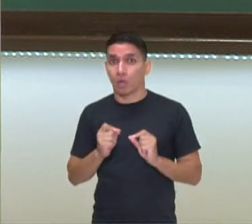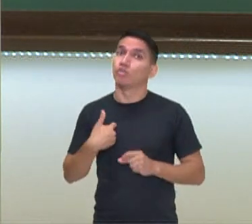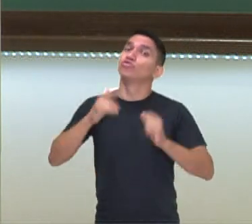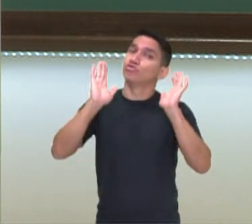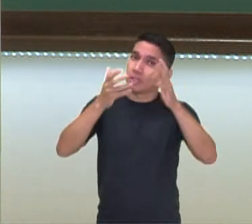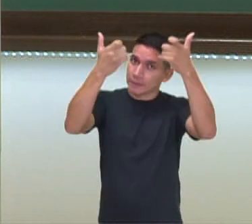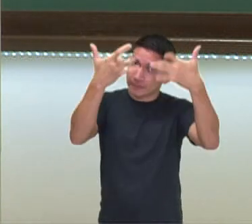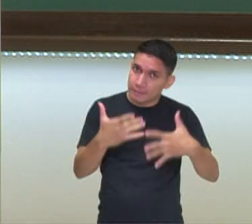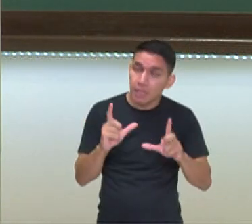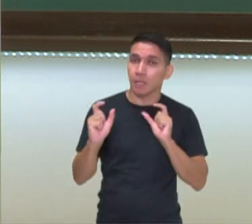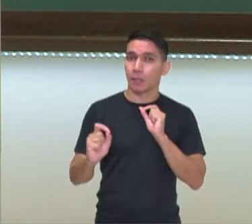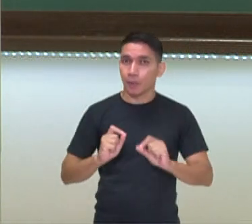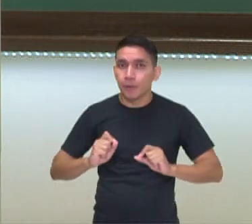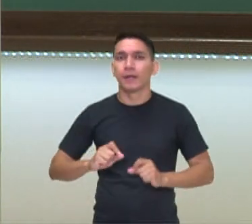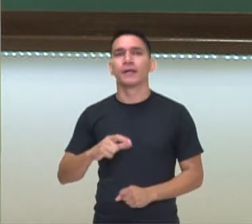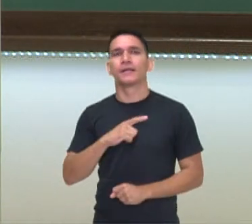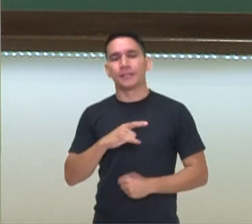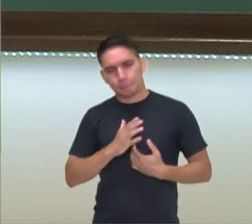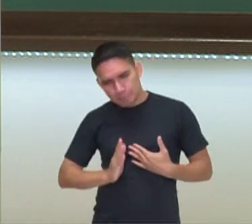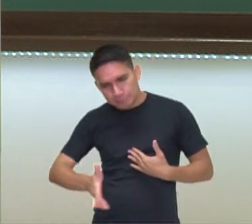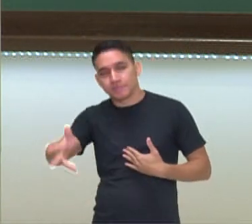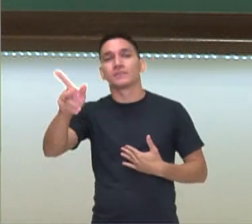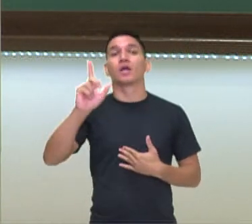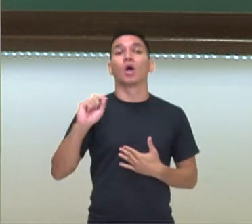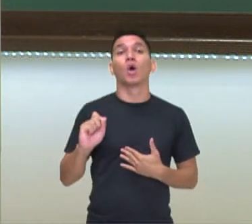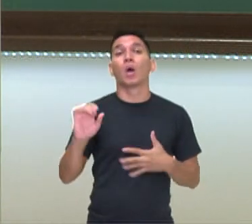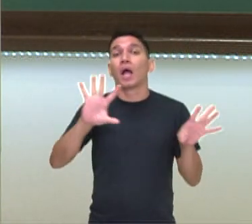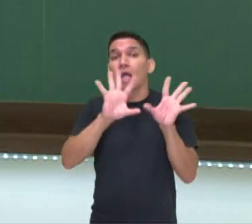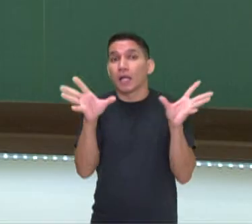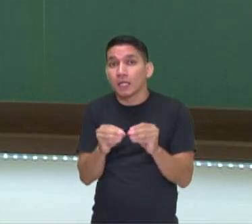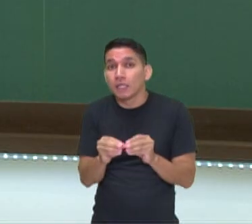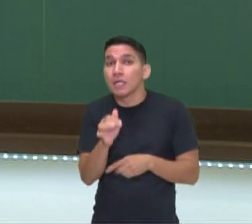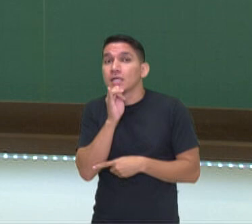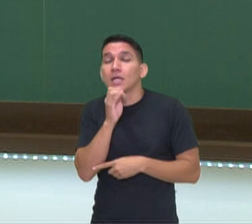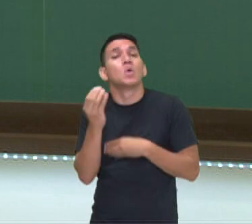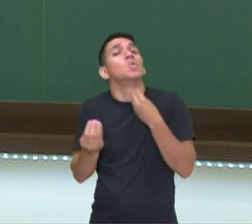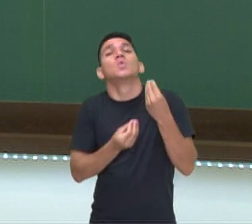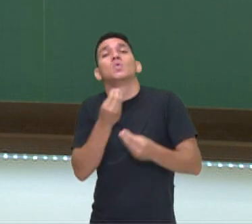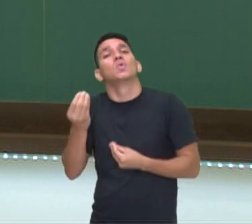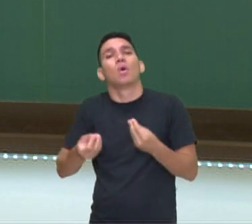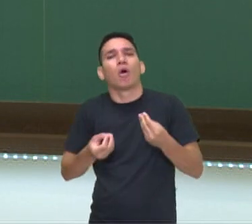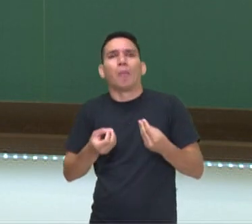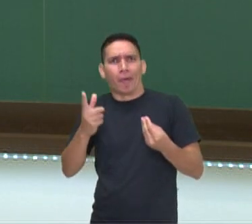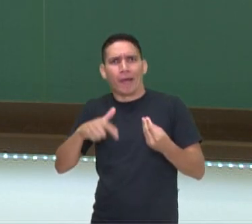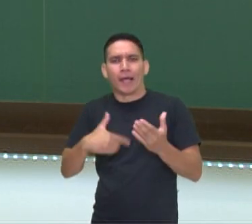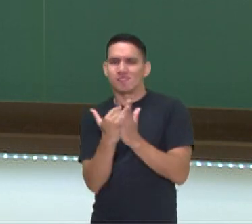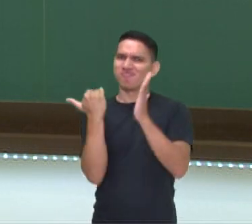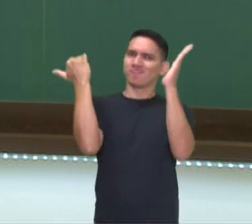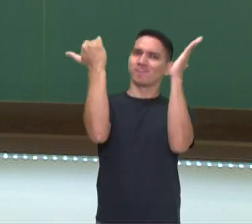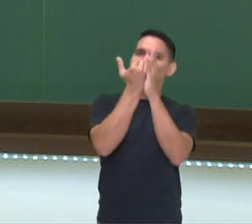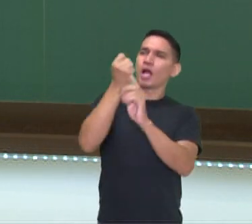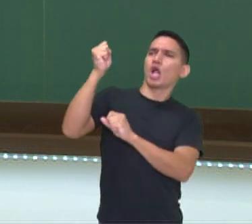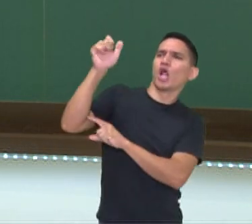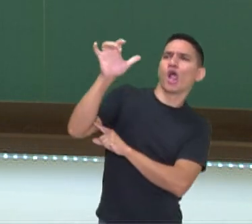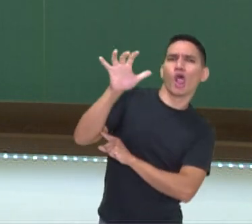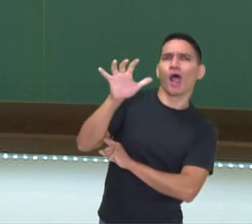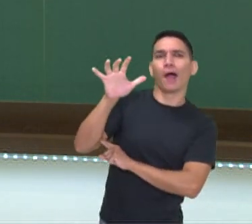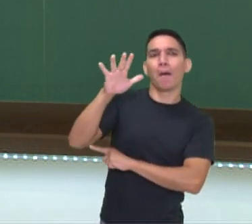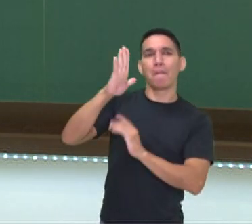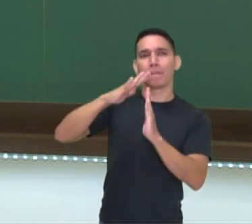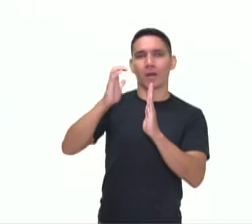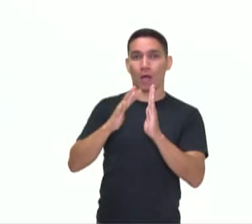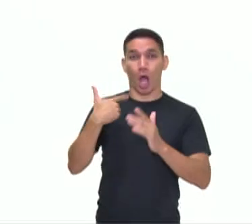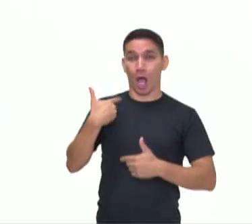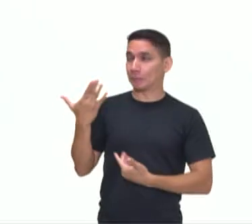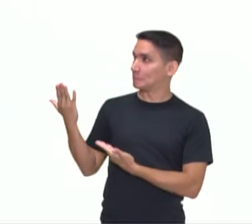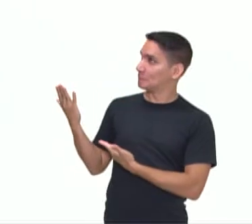já falei, tá? E vamos prosseguir agora, vamos exemplificar como que é essa dramaticidade, essa iluminação barroca. Então eu vou me